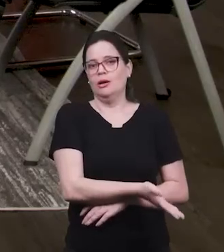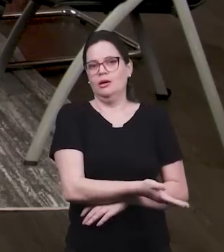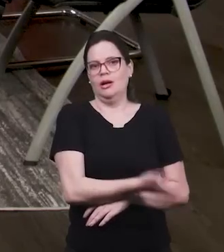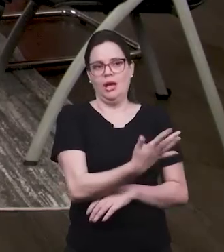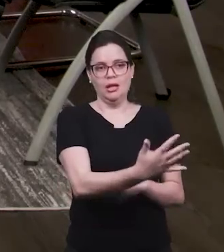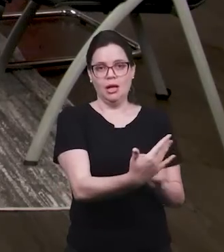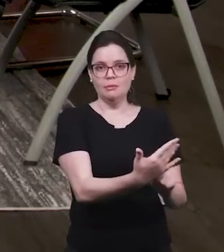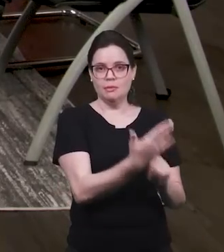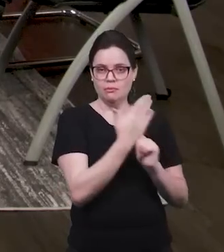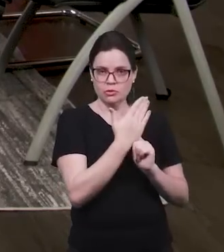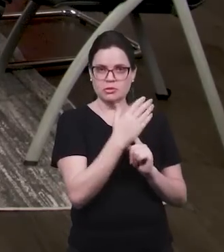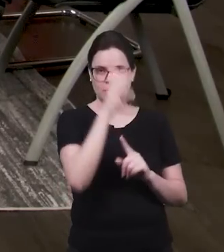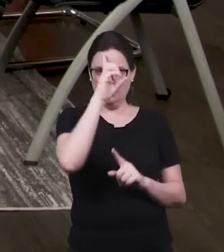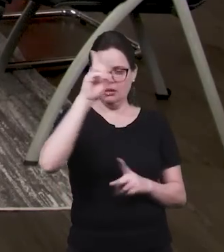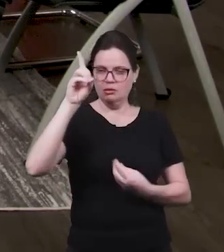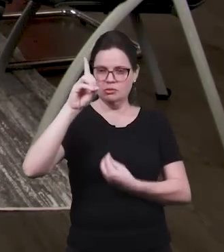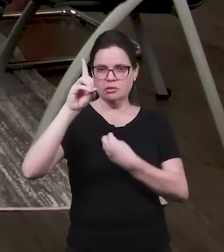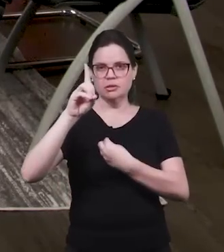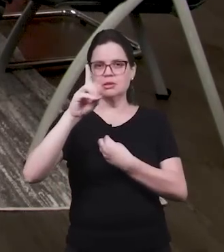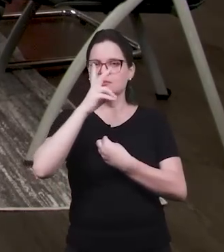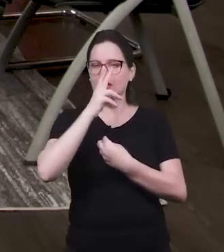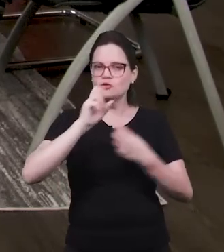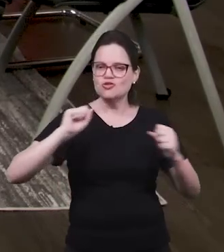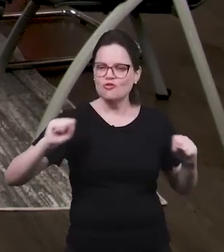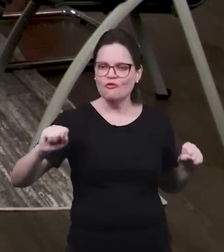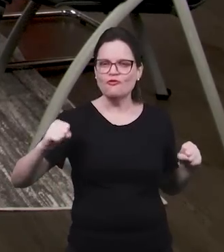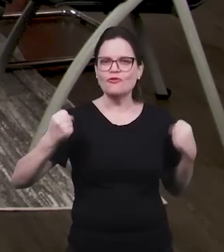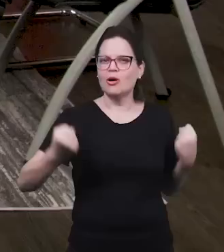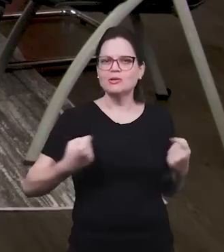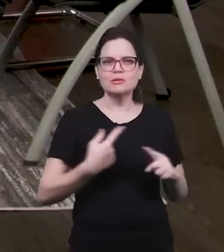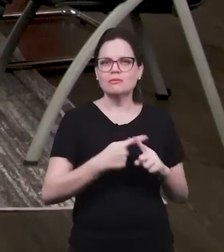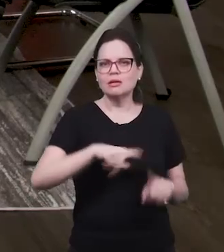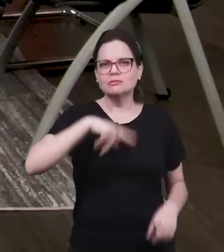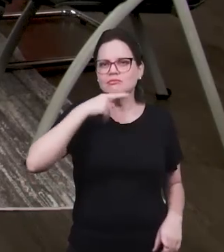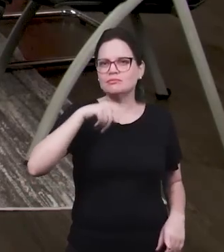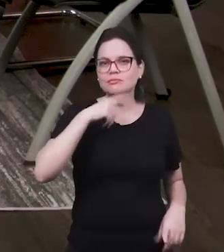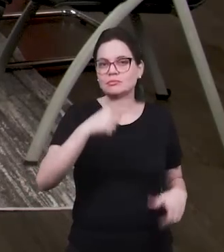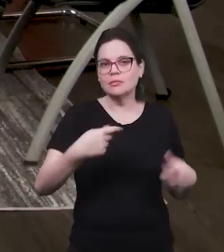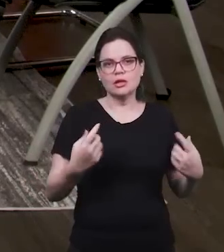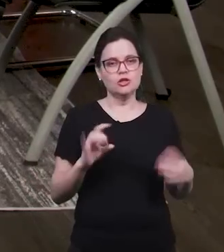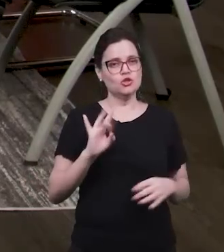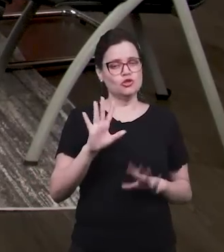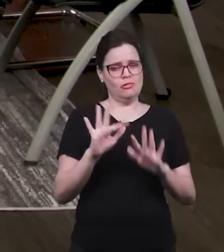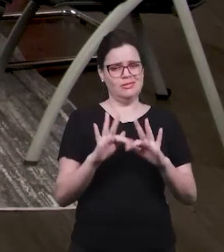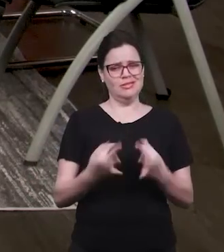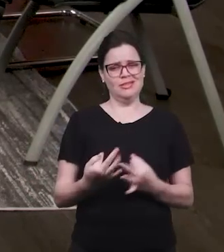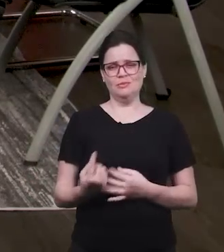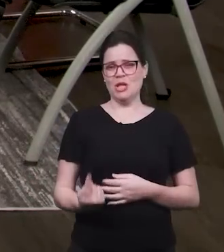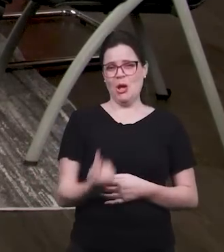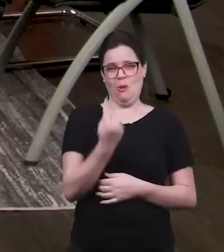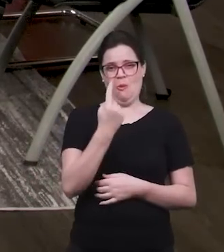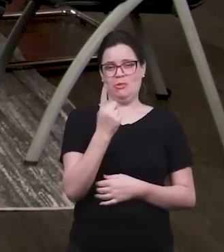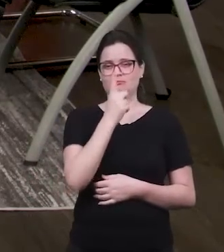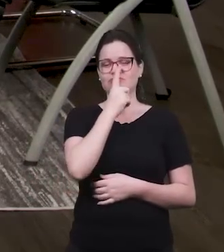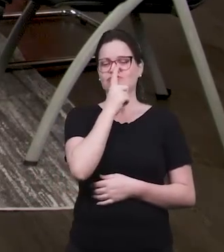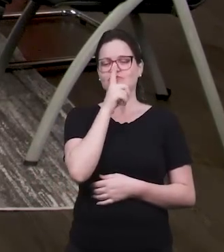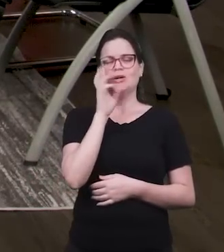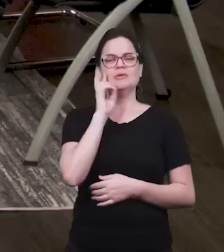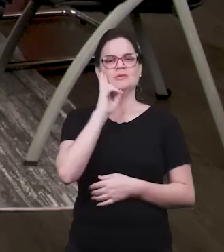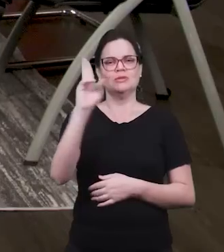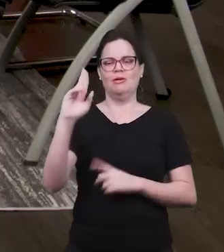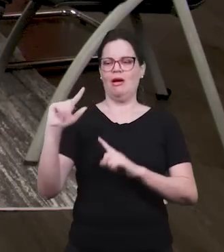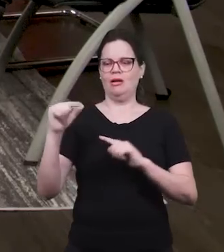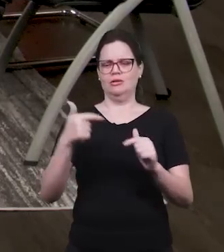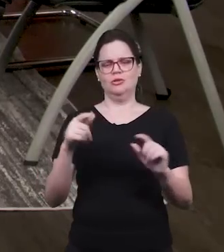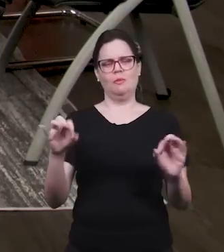mostrar que Deus existe. Um esforço muito grande. Uma busca sem encontrar aquilo que se busca. Pois é.